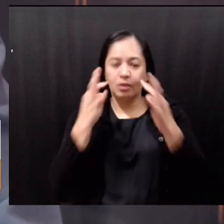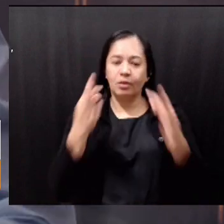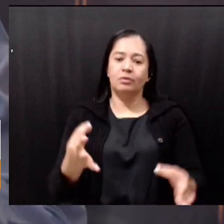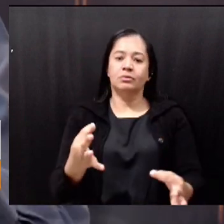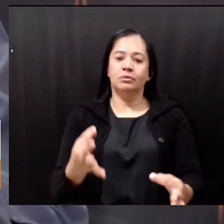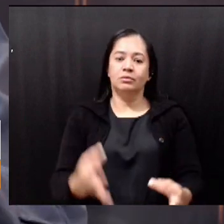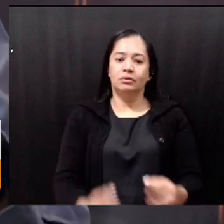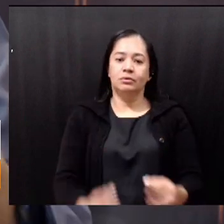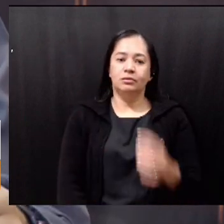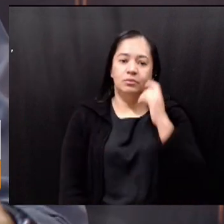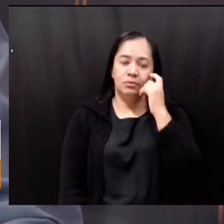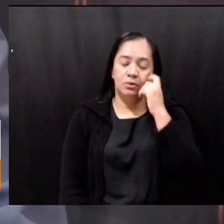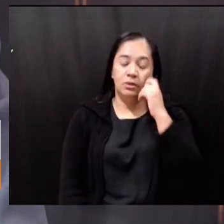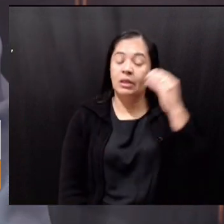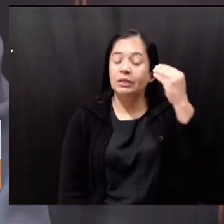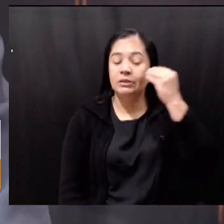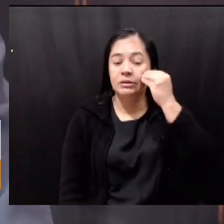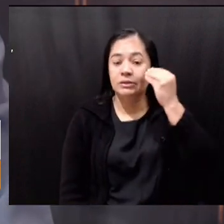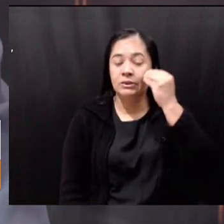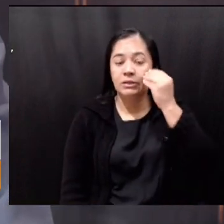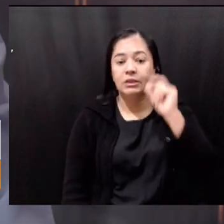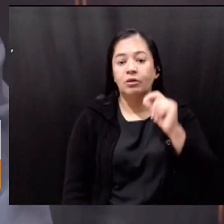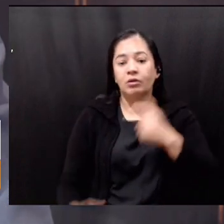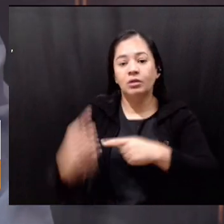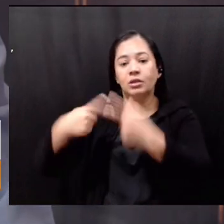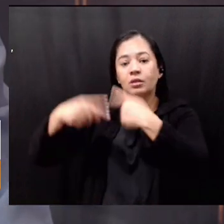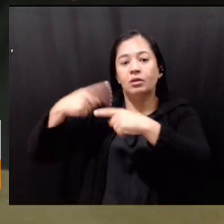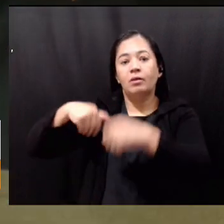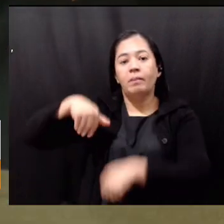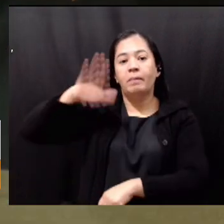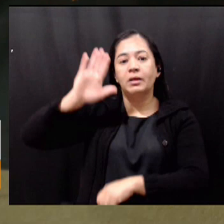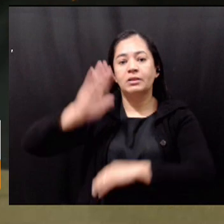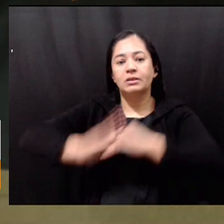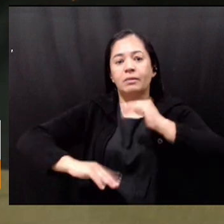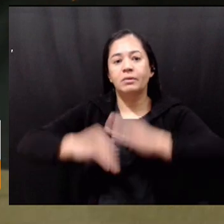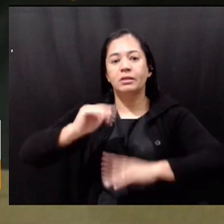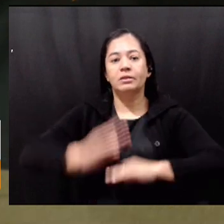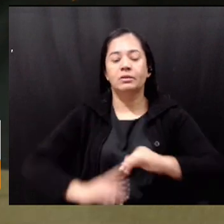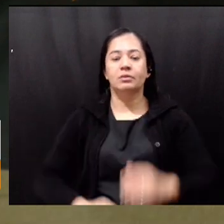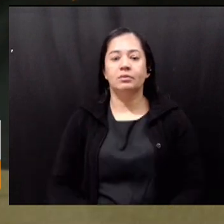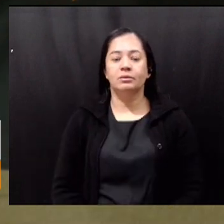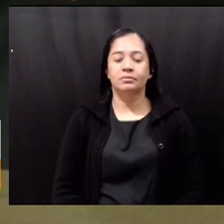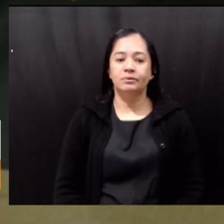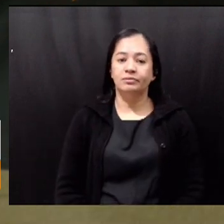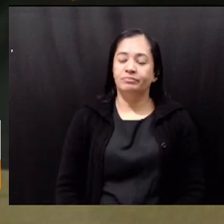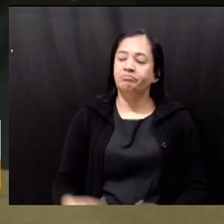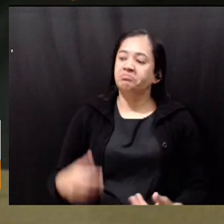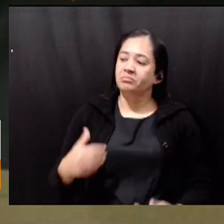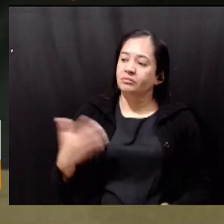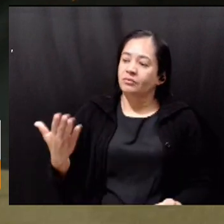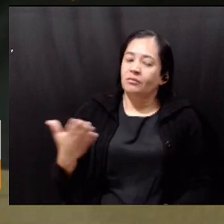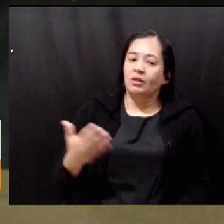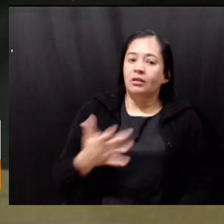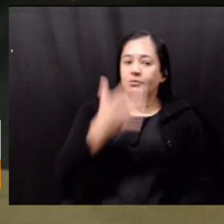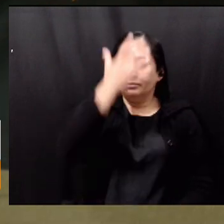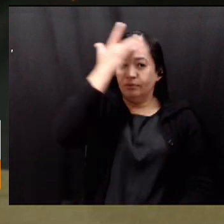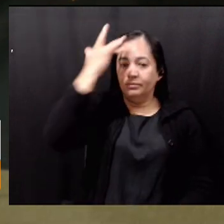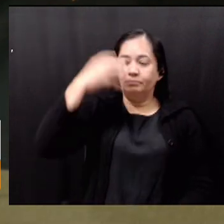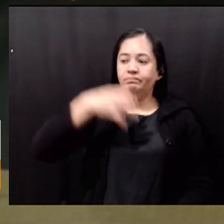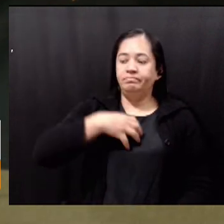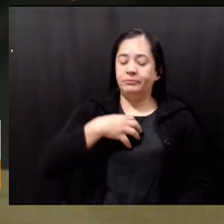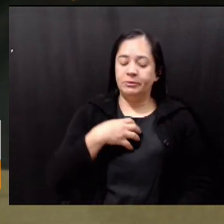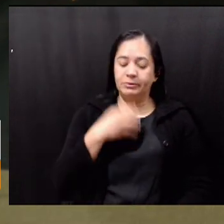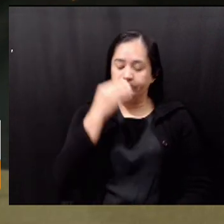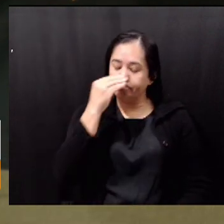de fato, desenvolver mais habilidades. Muito bem. Agora, Renan, quem está se sentindo de lado? Qual o